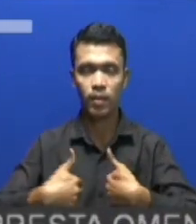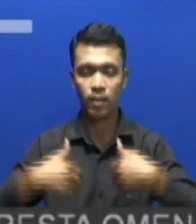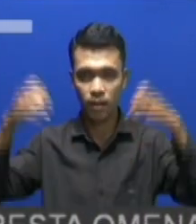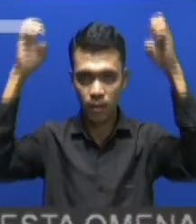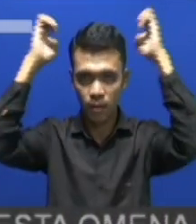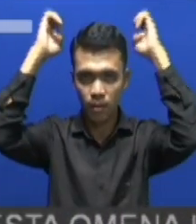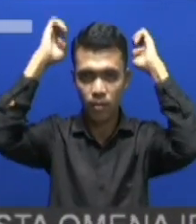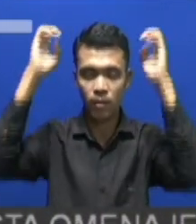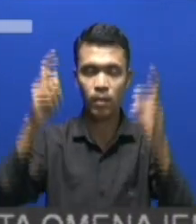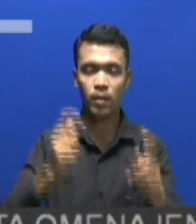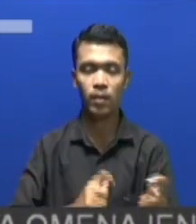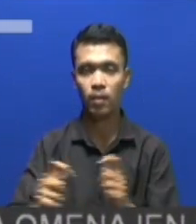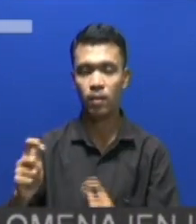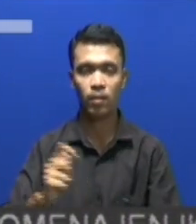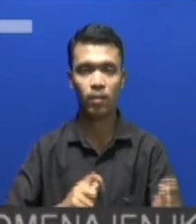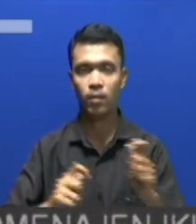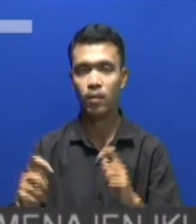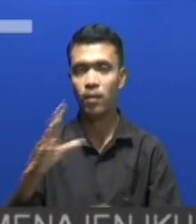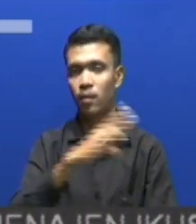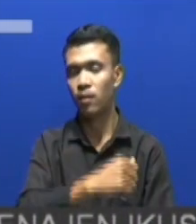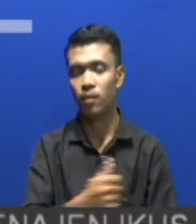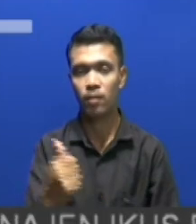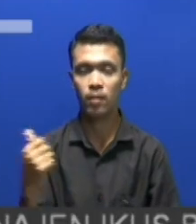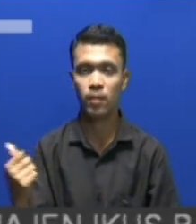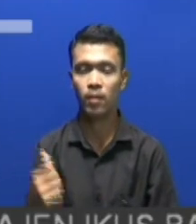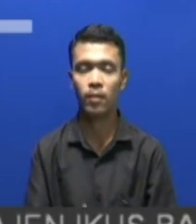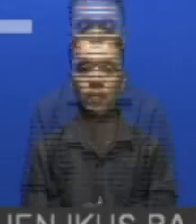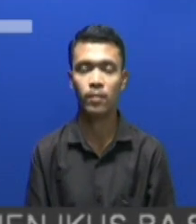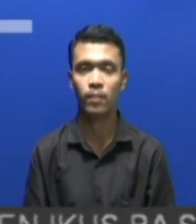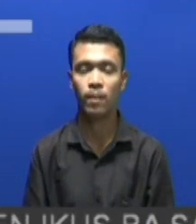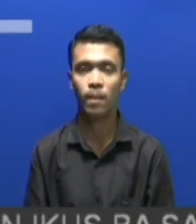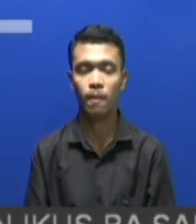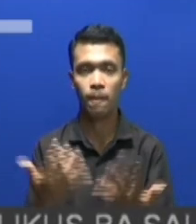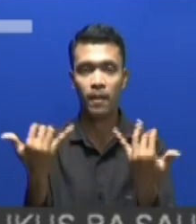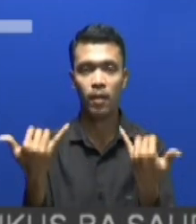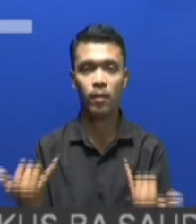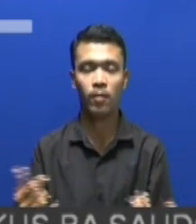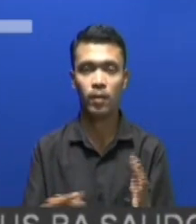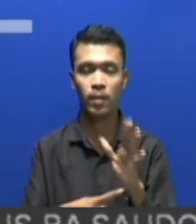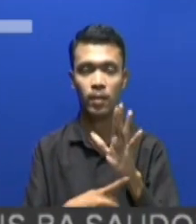educação, tecnologia no Selutan. Hoje, a delegação